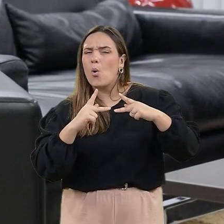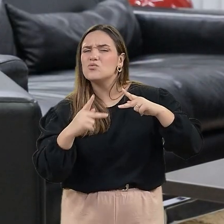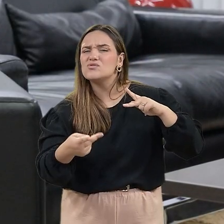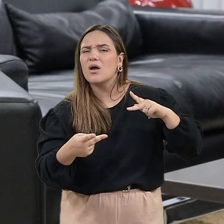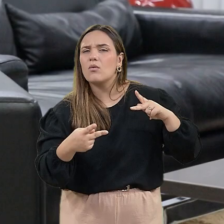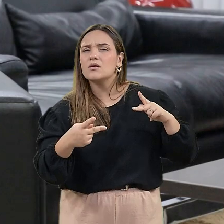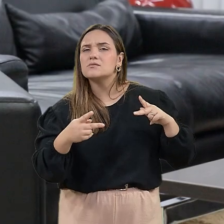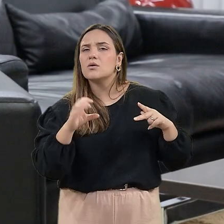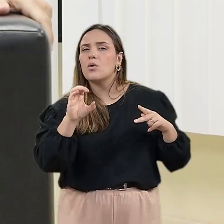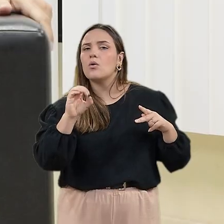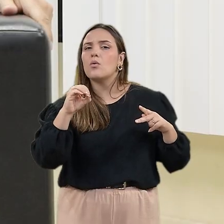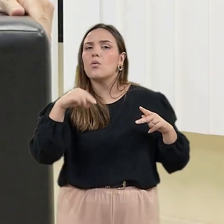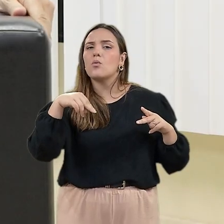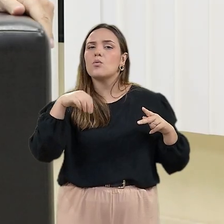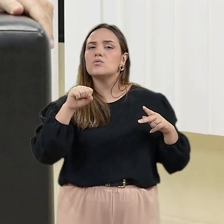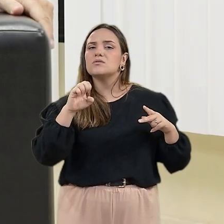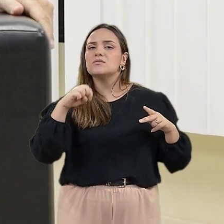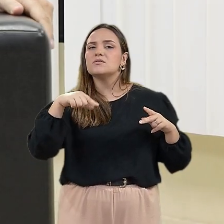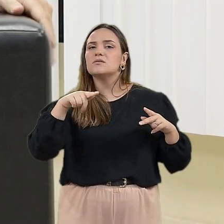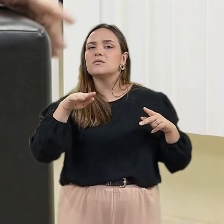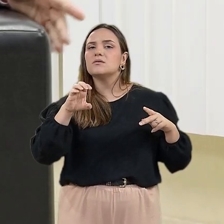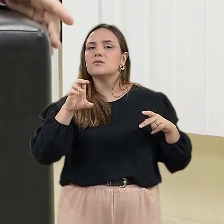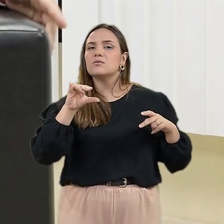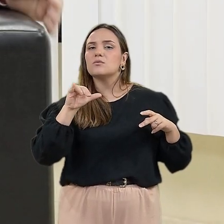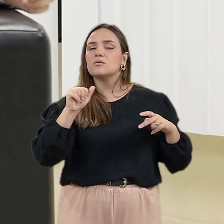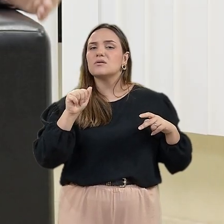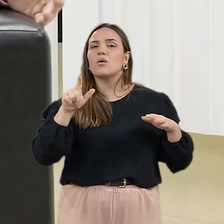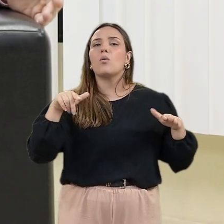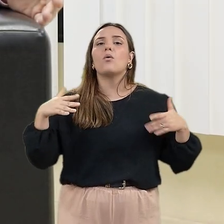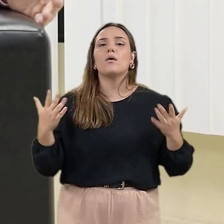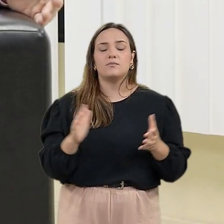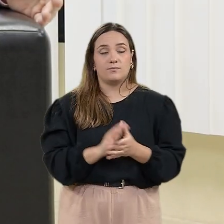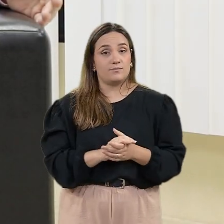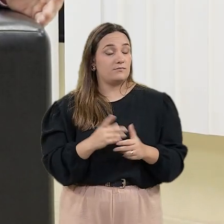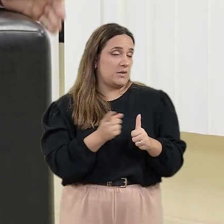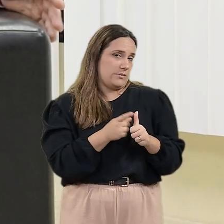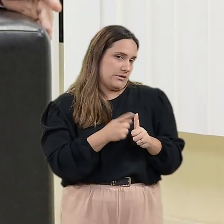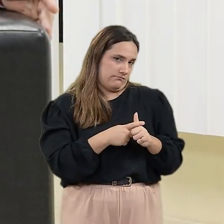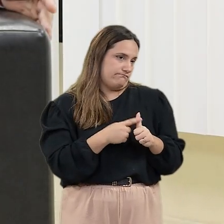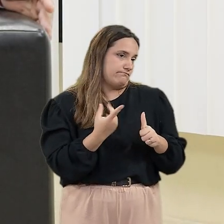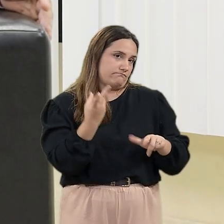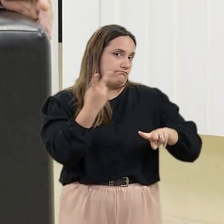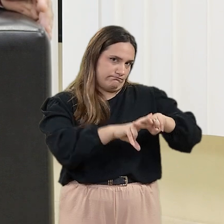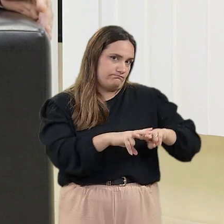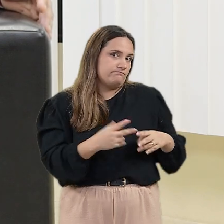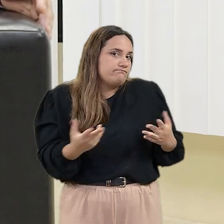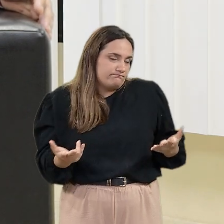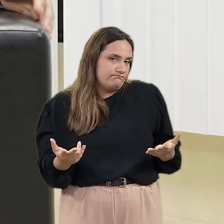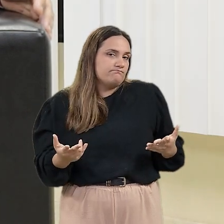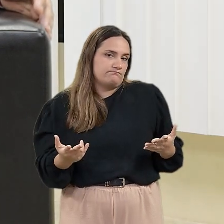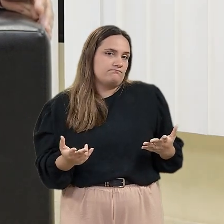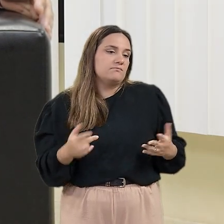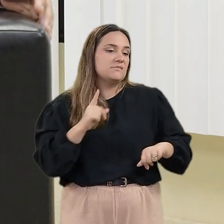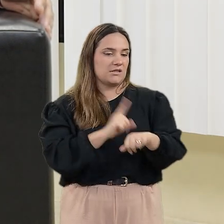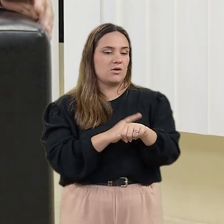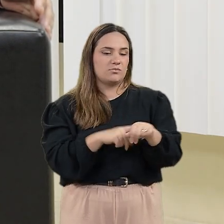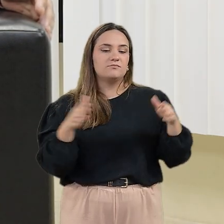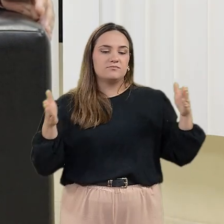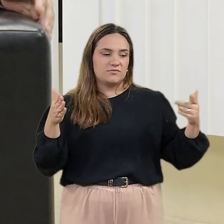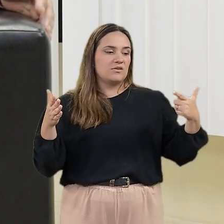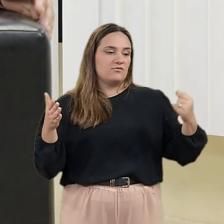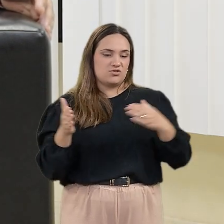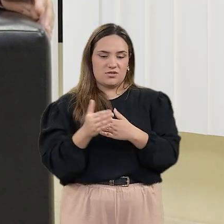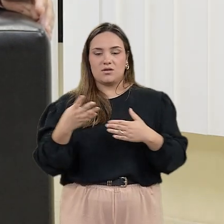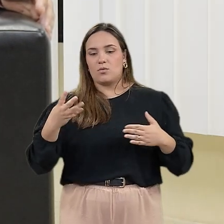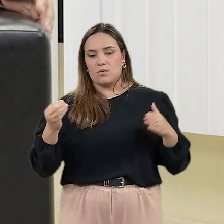condenação? Nós temos o efeito penal, que é diretamente a privação de liberdade